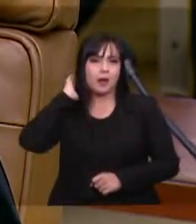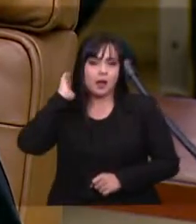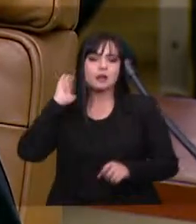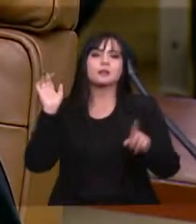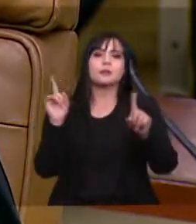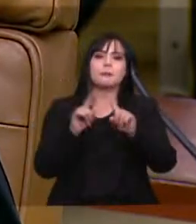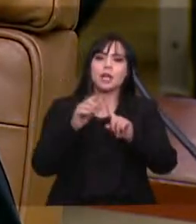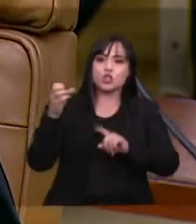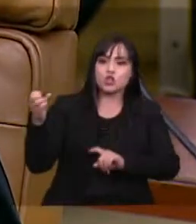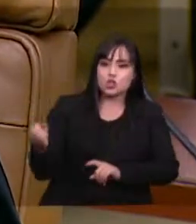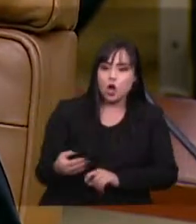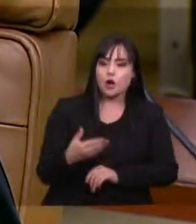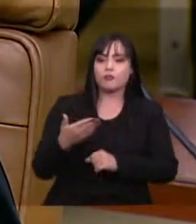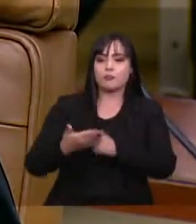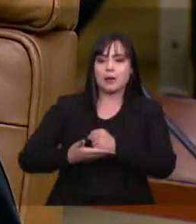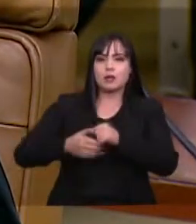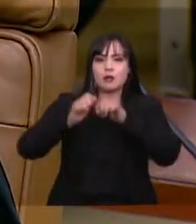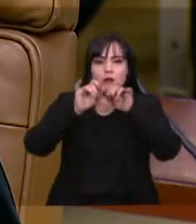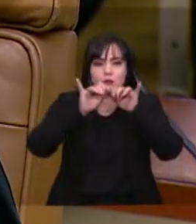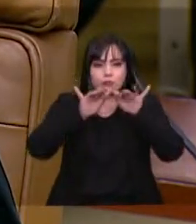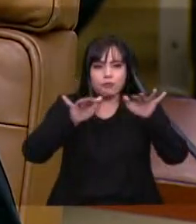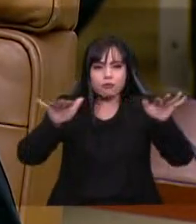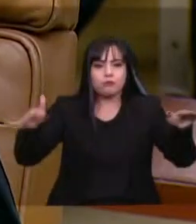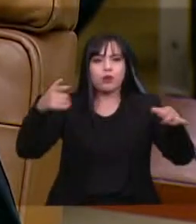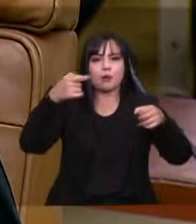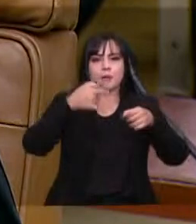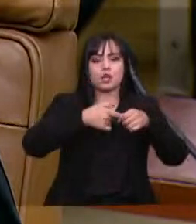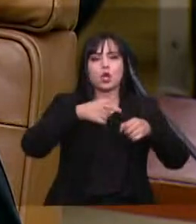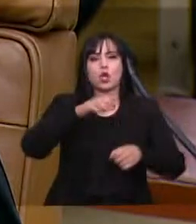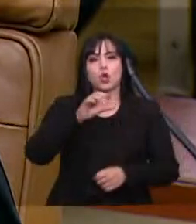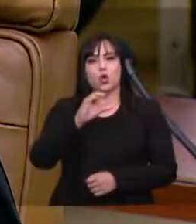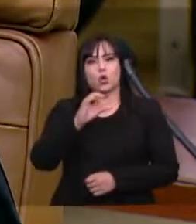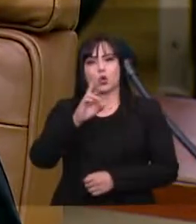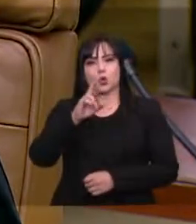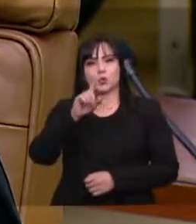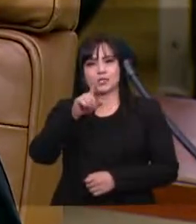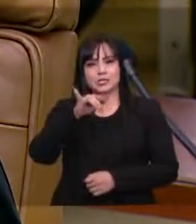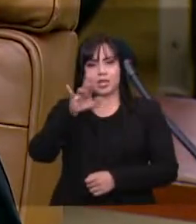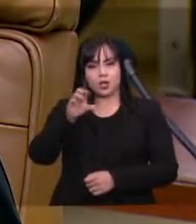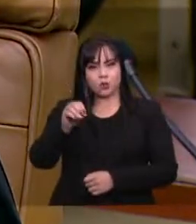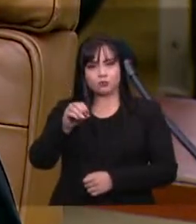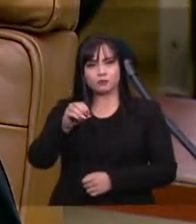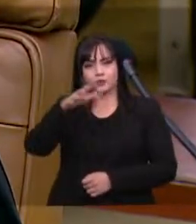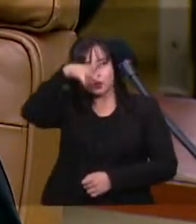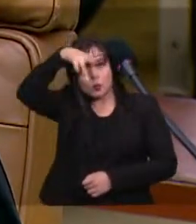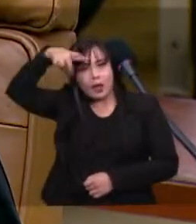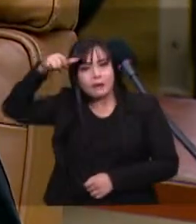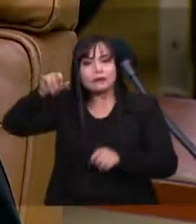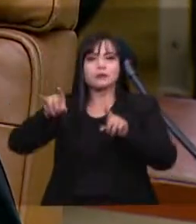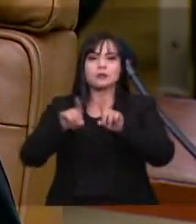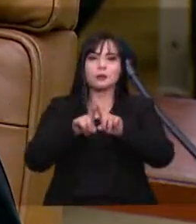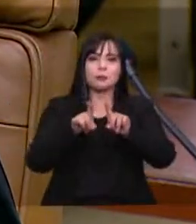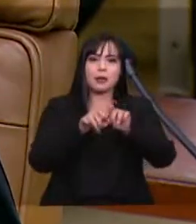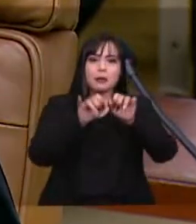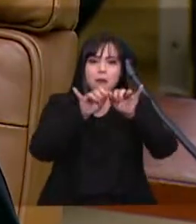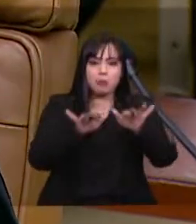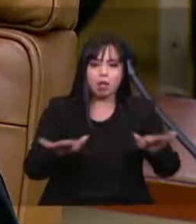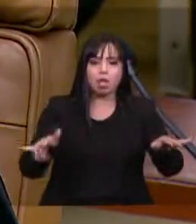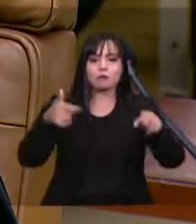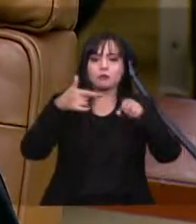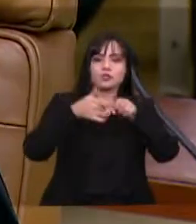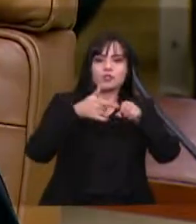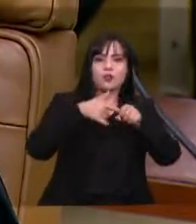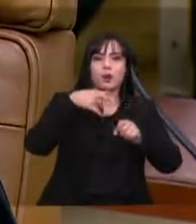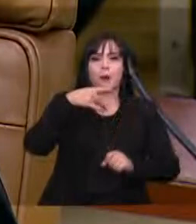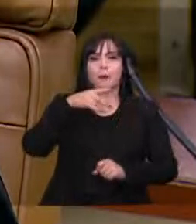nova base de distribuição de combustíveis em Cruzeiro do Sul no Acre e base de distribuição de combustíveis de Porto